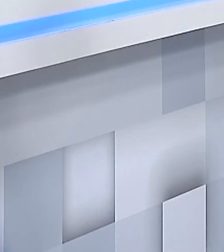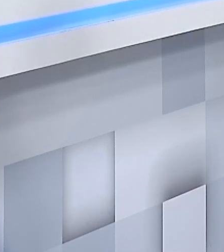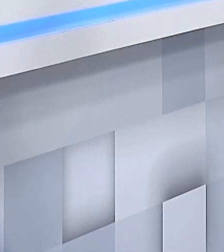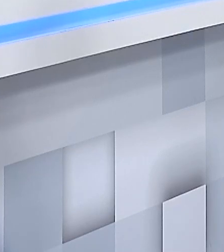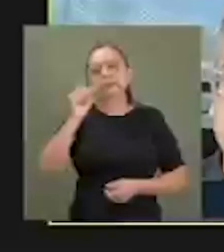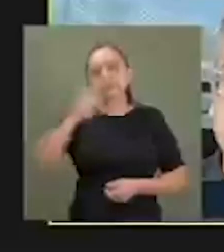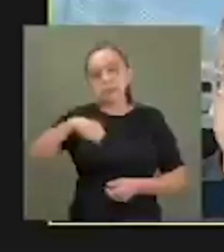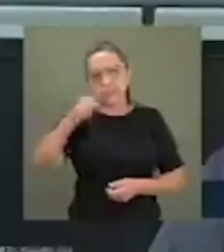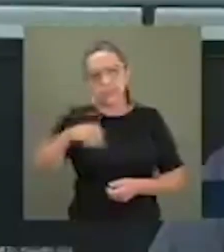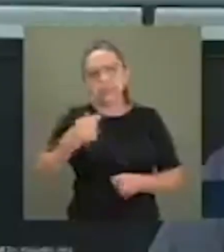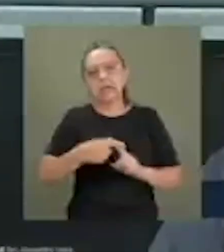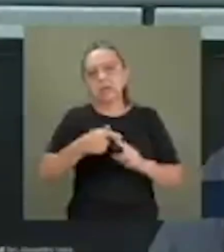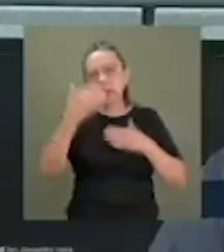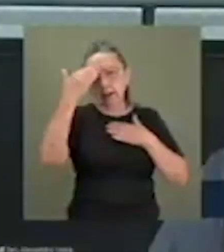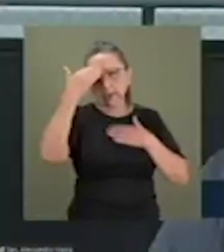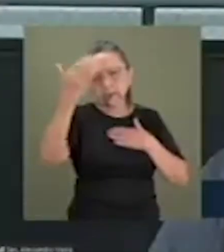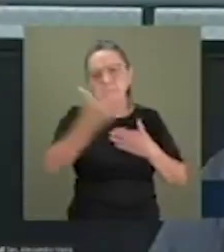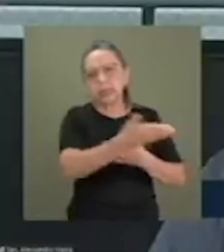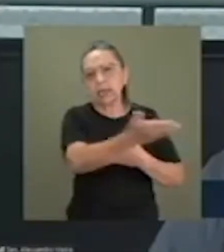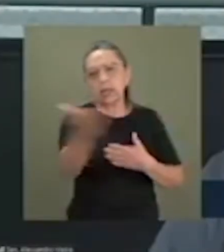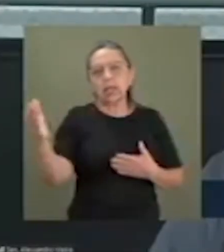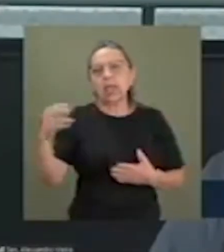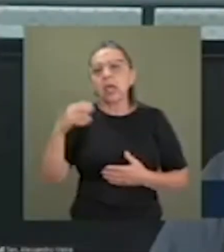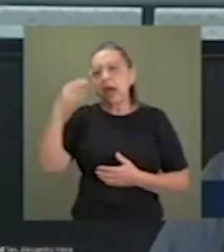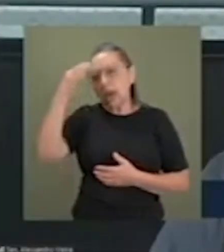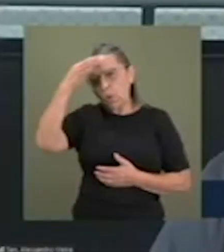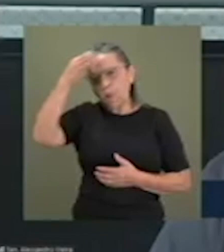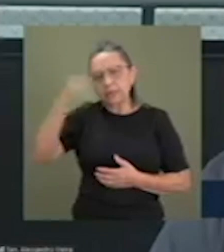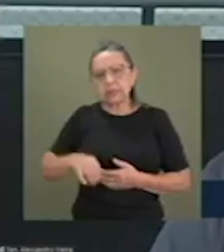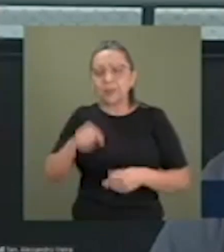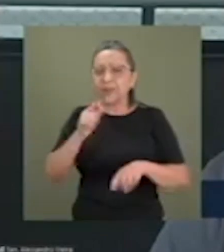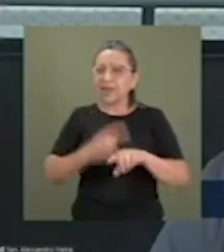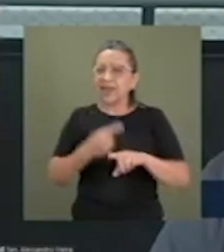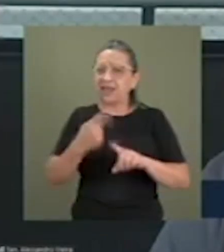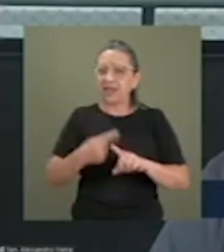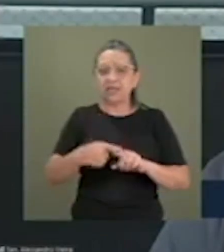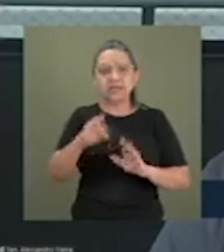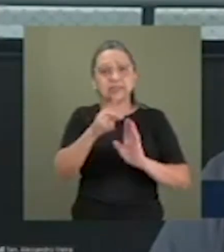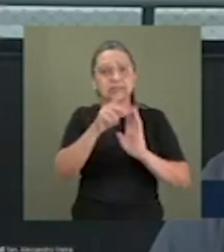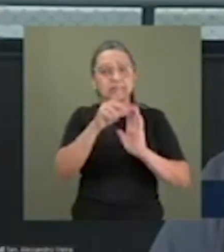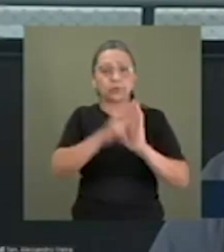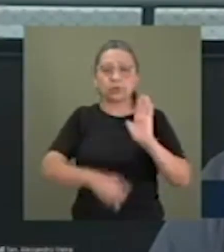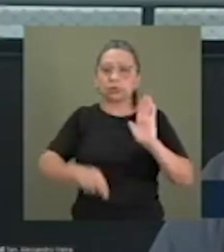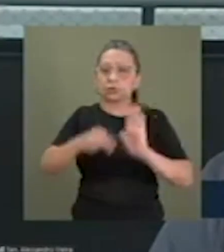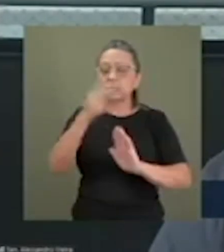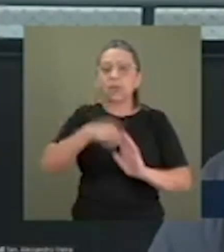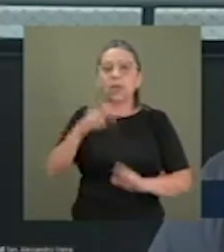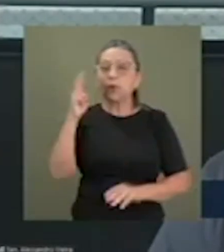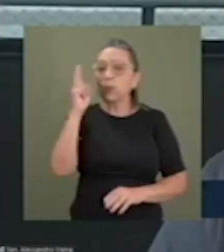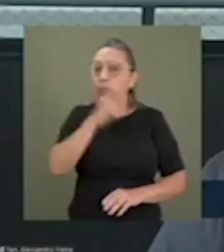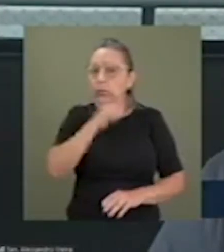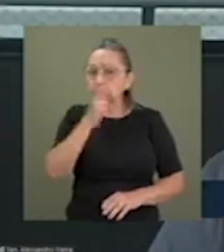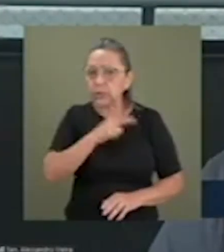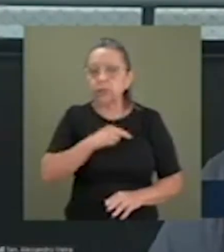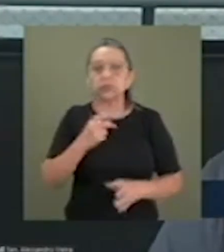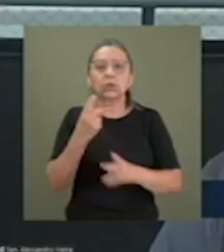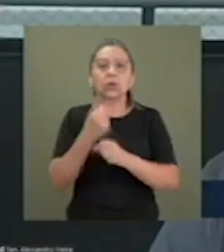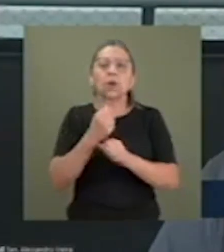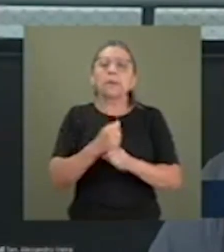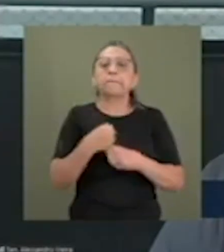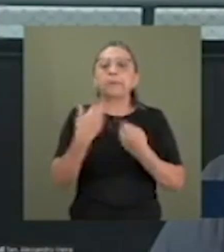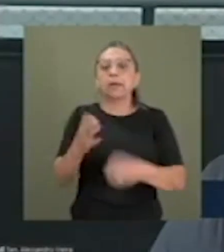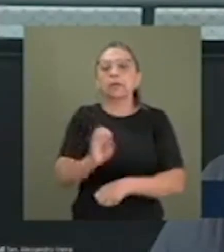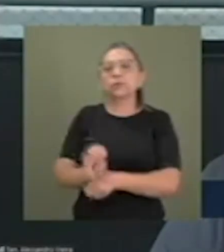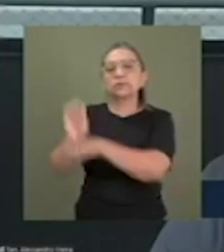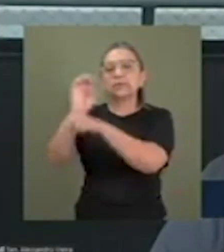Sergipe. Compreensão da urgência dessa medida, trata-se de empréstimo com condições financeiras vantajosas para o Estado de Sergipe